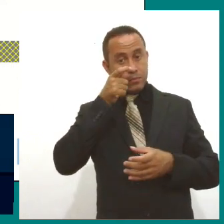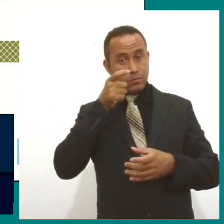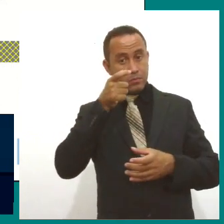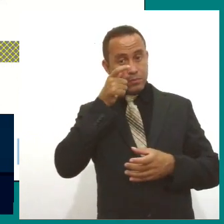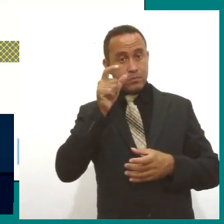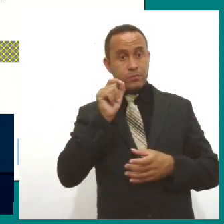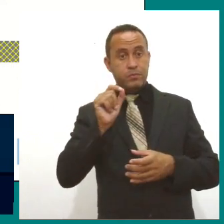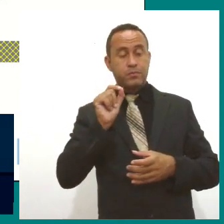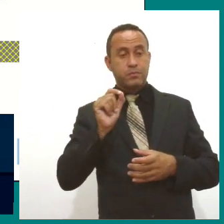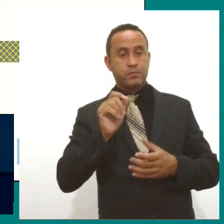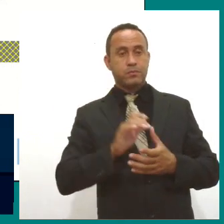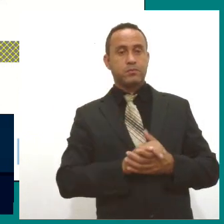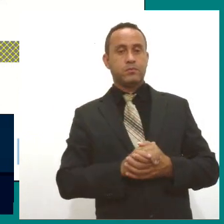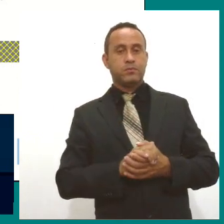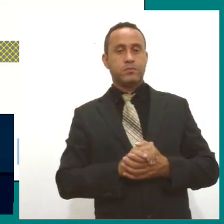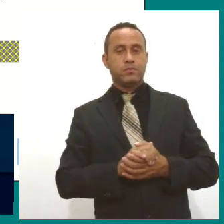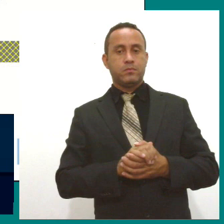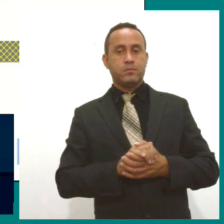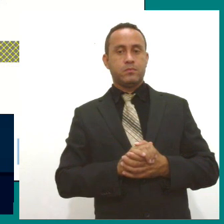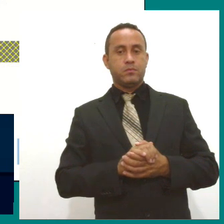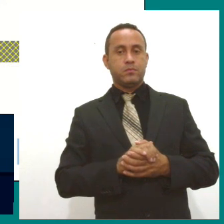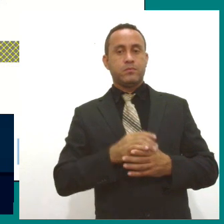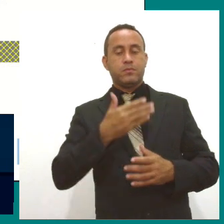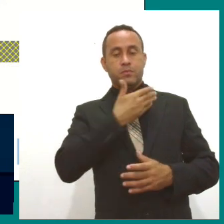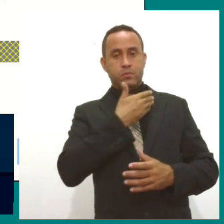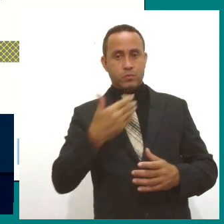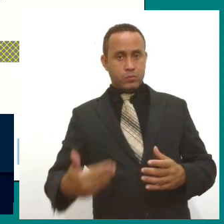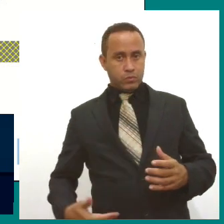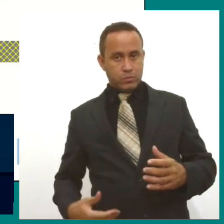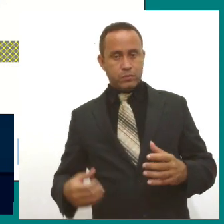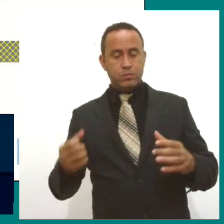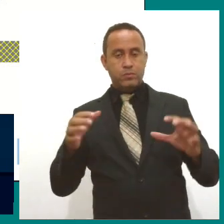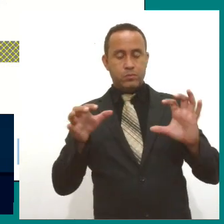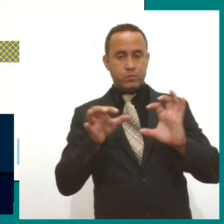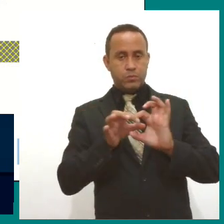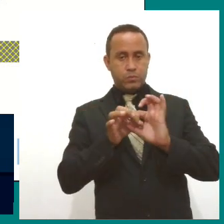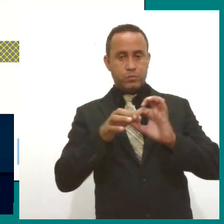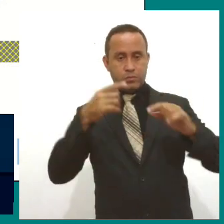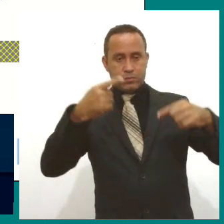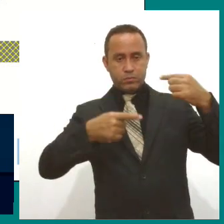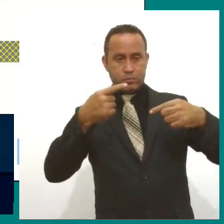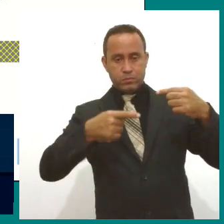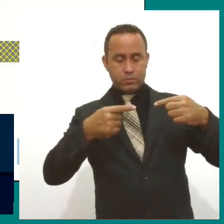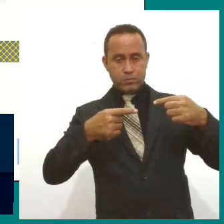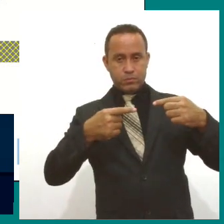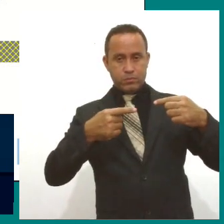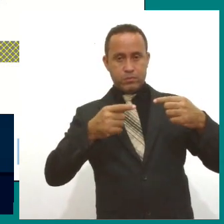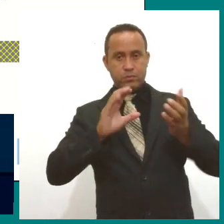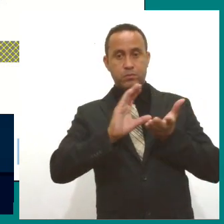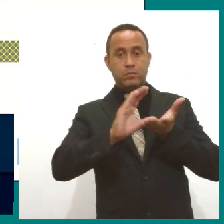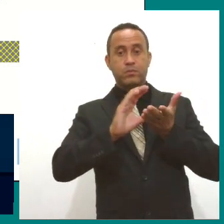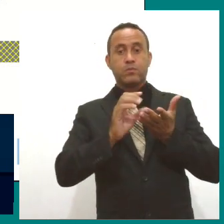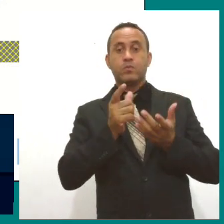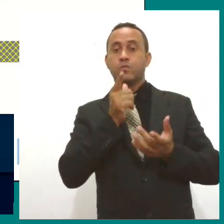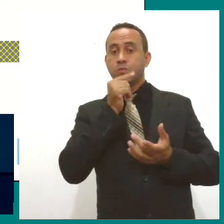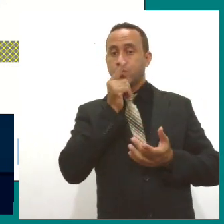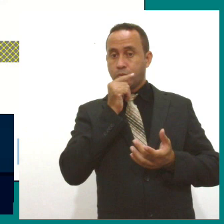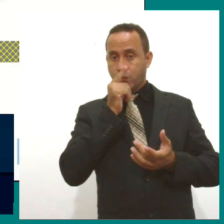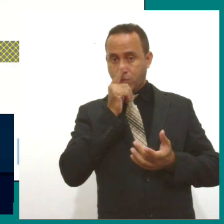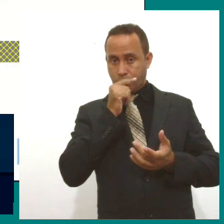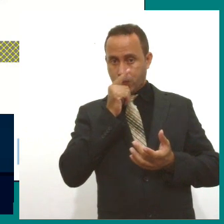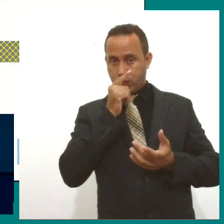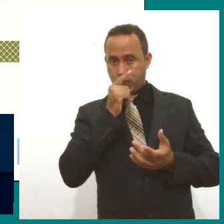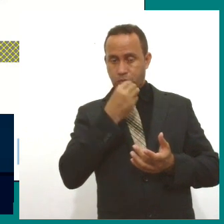há uma governança muito consolidada na implantação da política de recursos hídricos, porque ela é muito